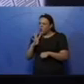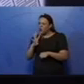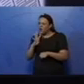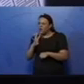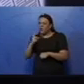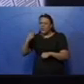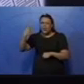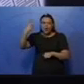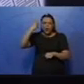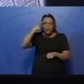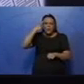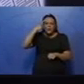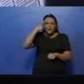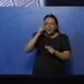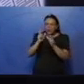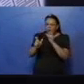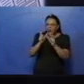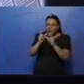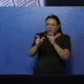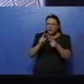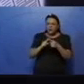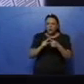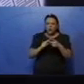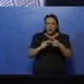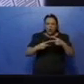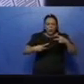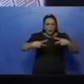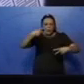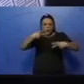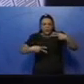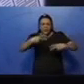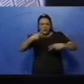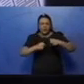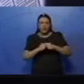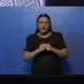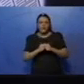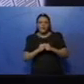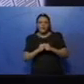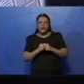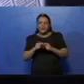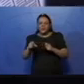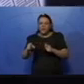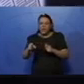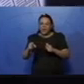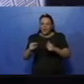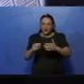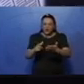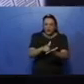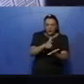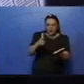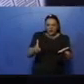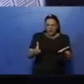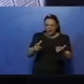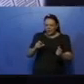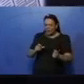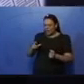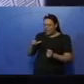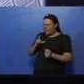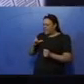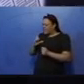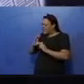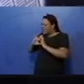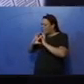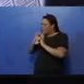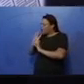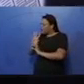crítico, político, ideológico do jornal. Com todo esse conhecimento, ele consegue convencer o